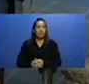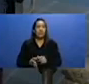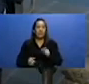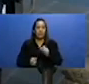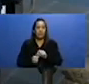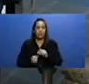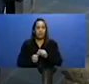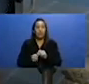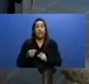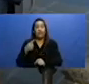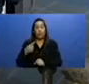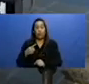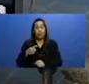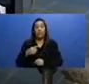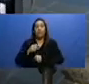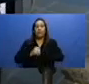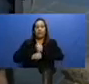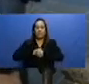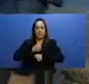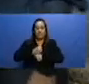aniversário uma vez ao ano.